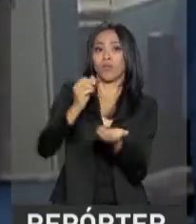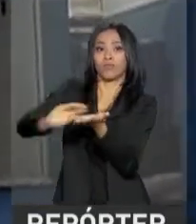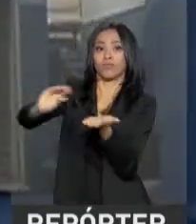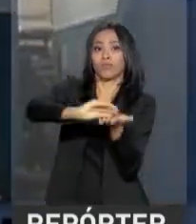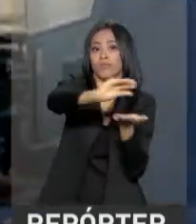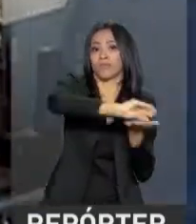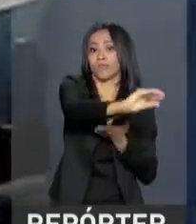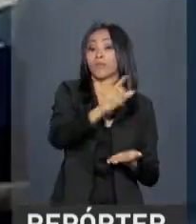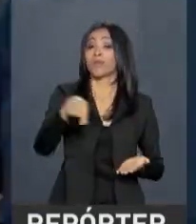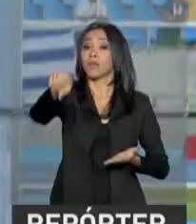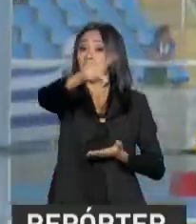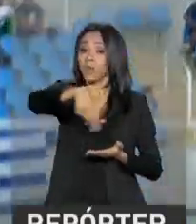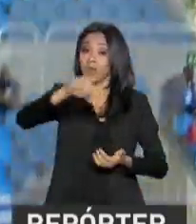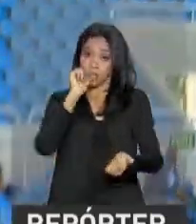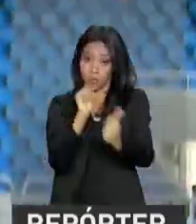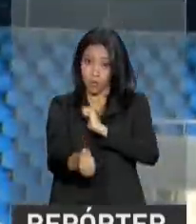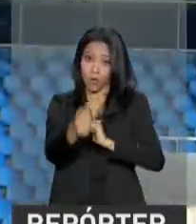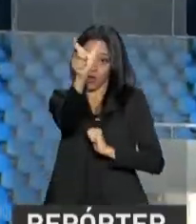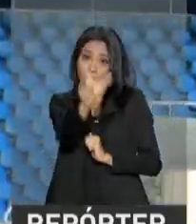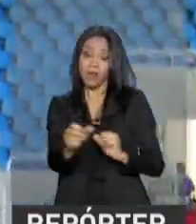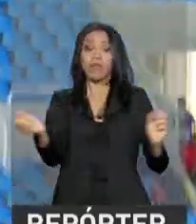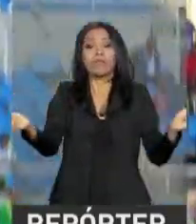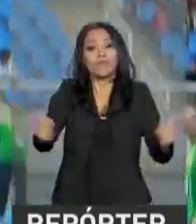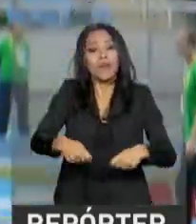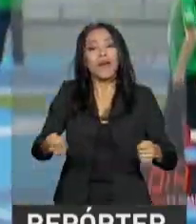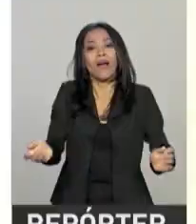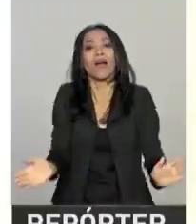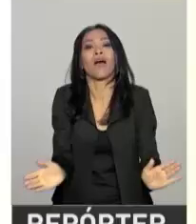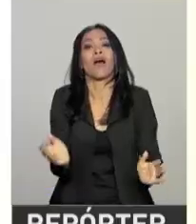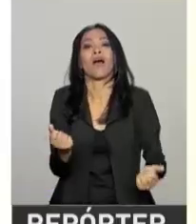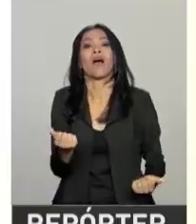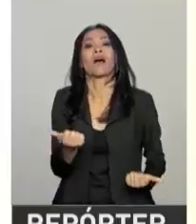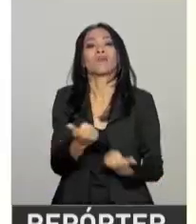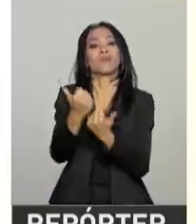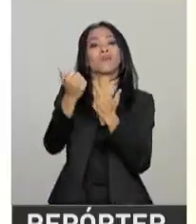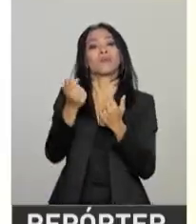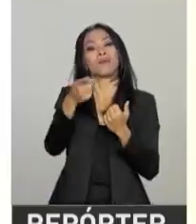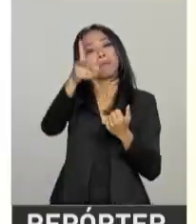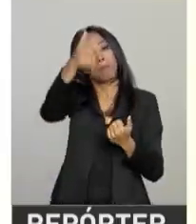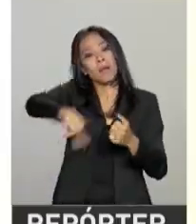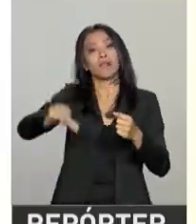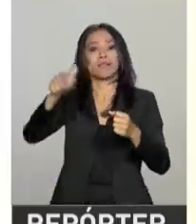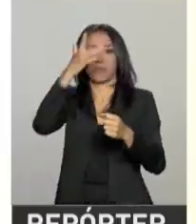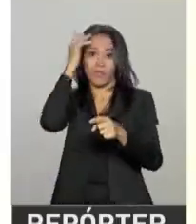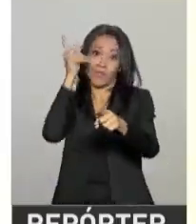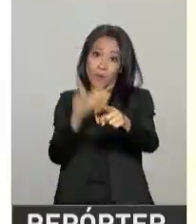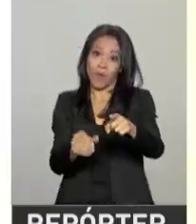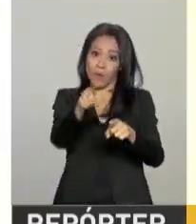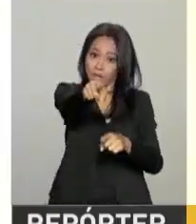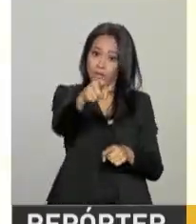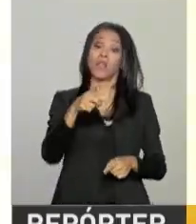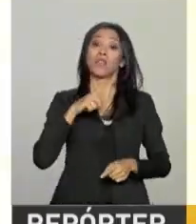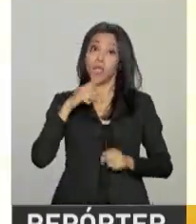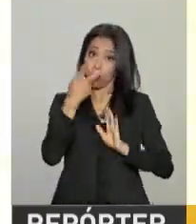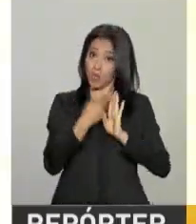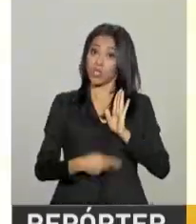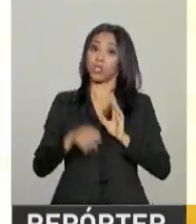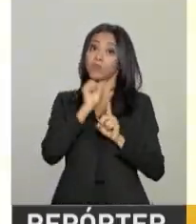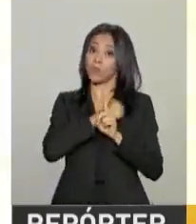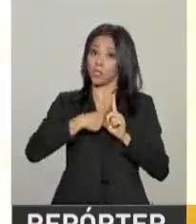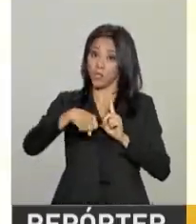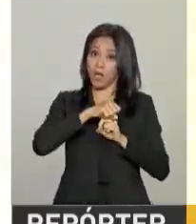atletas que são beneficiados possam ajudar mais pessoas como faz o ajuste eu mesmo tenho um projeto social em